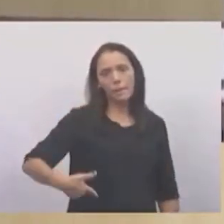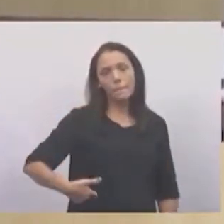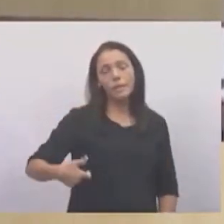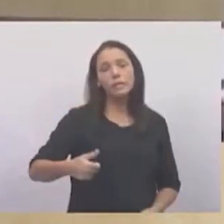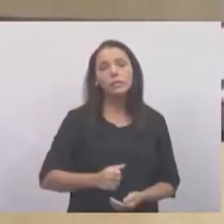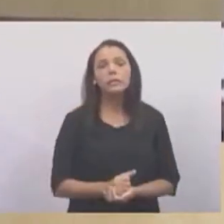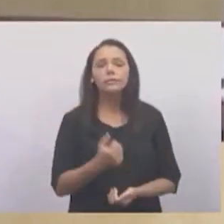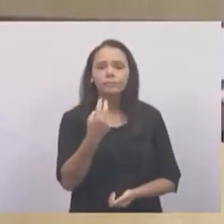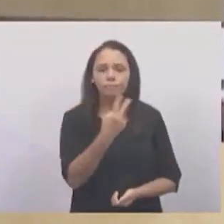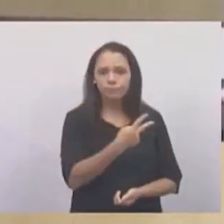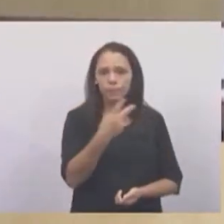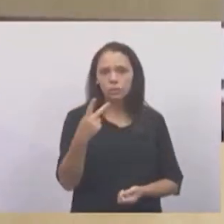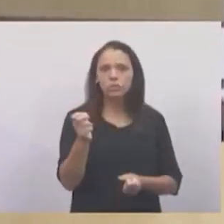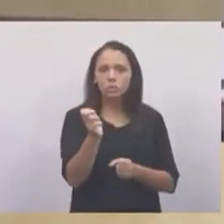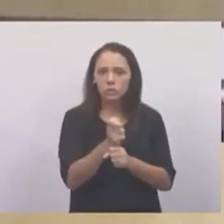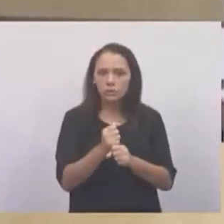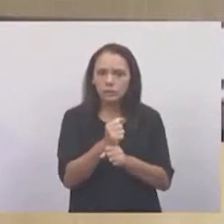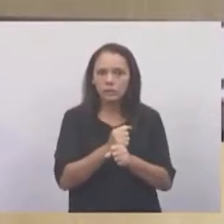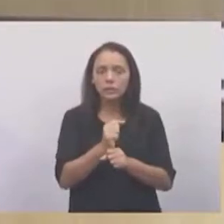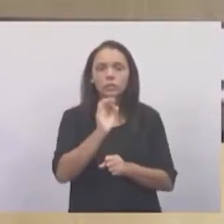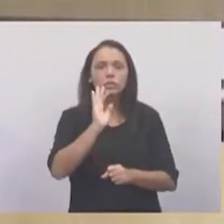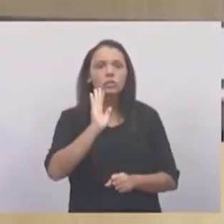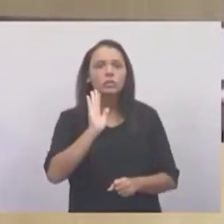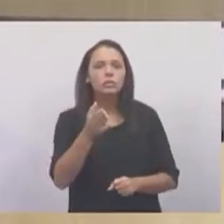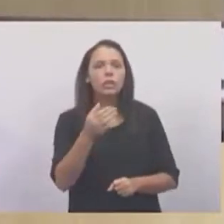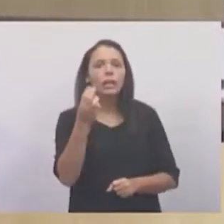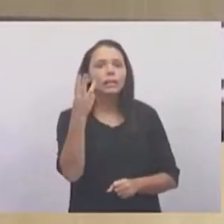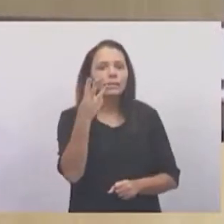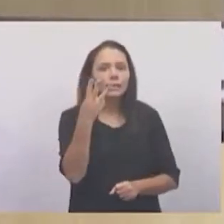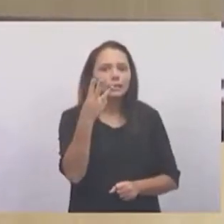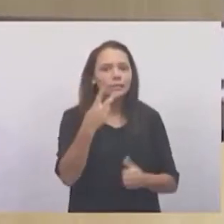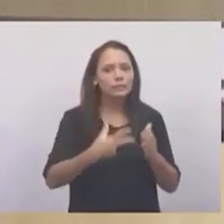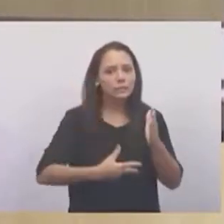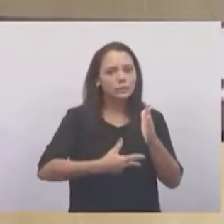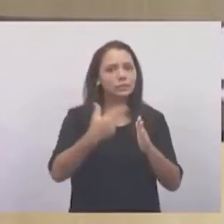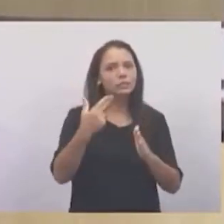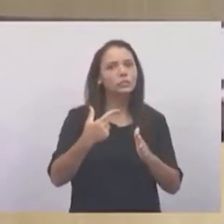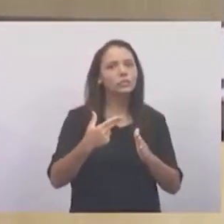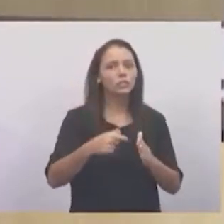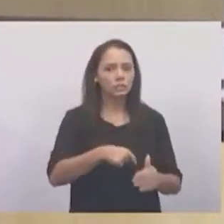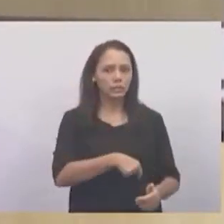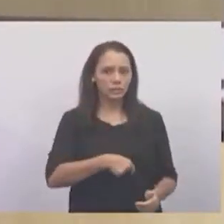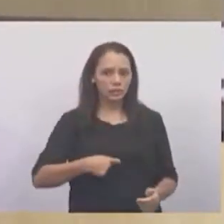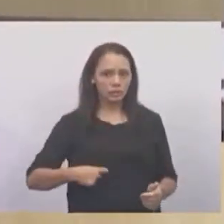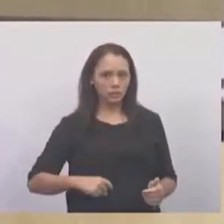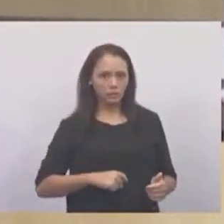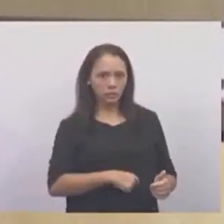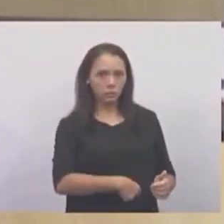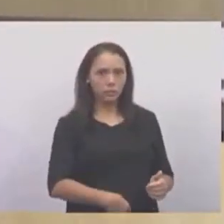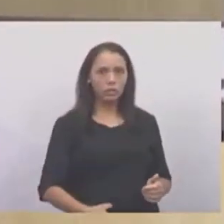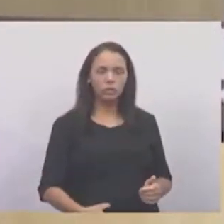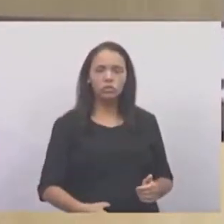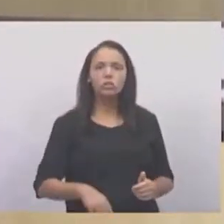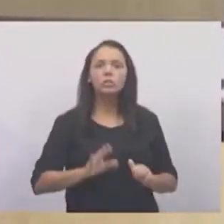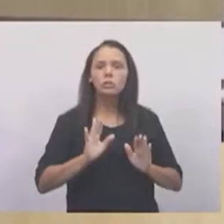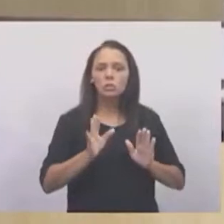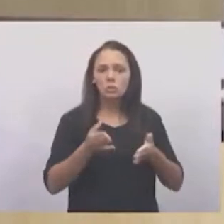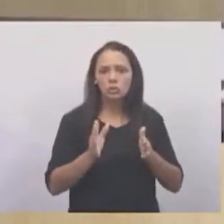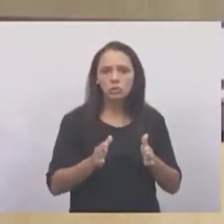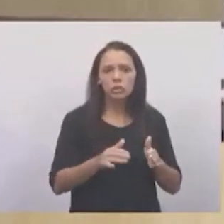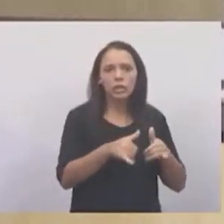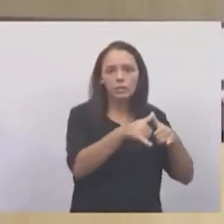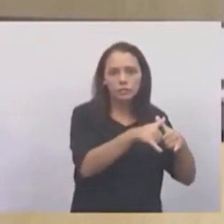Nesses 22 anos, já foram 3 cirurgias no intestino, várias internações.